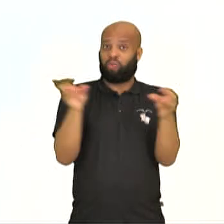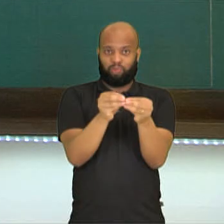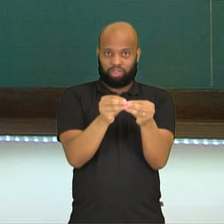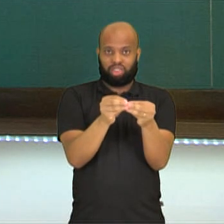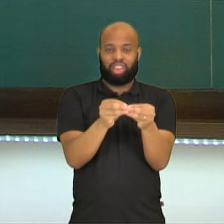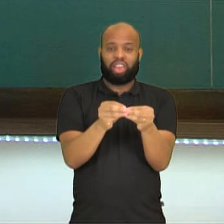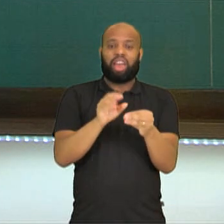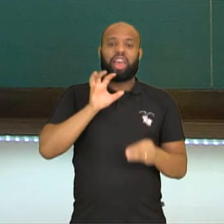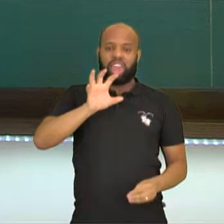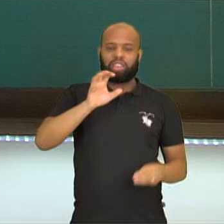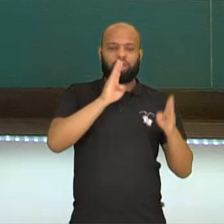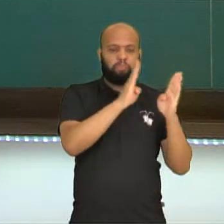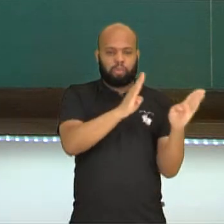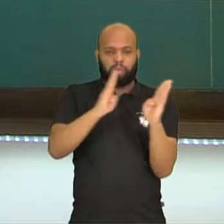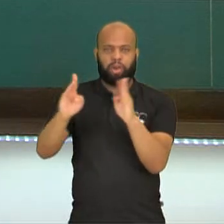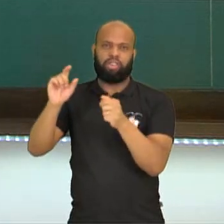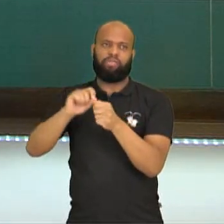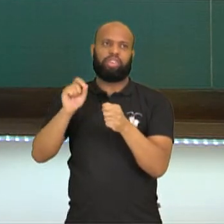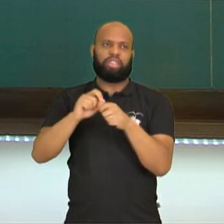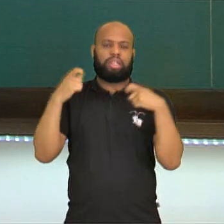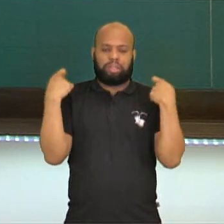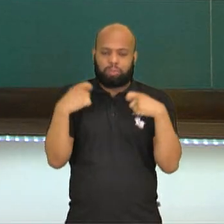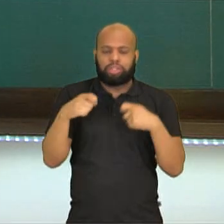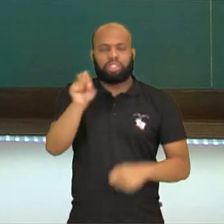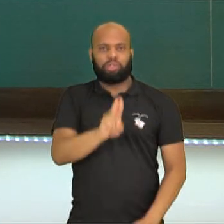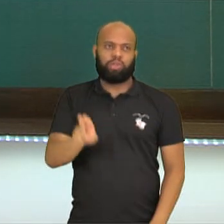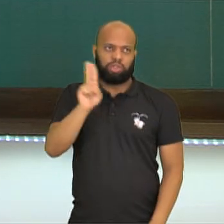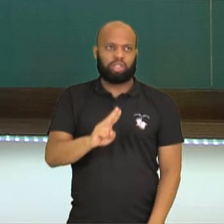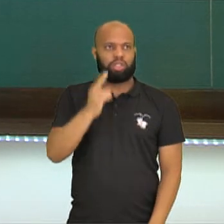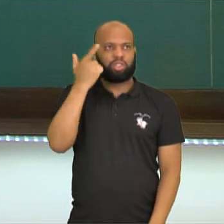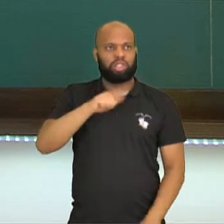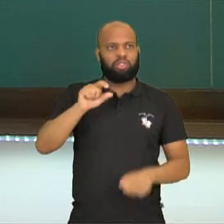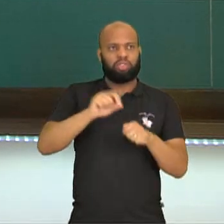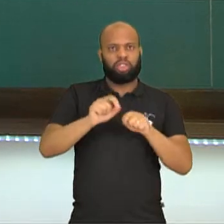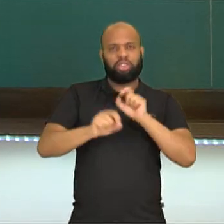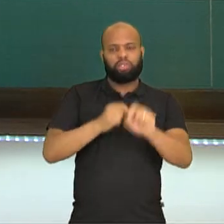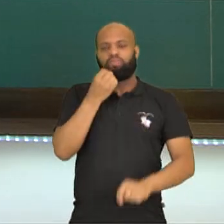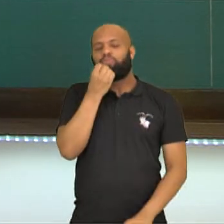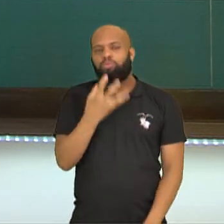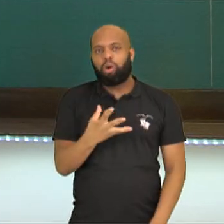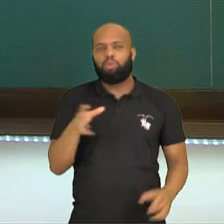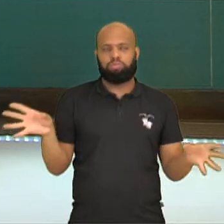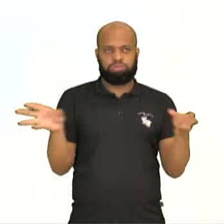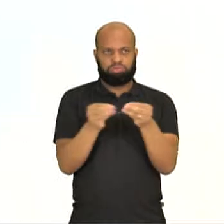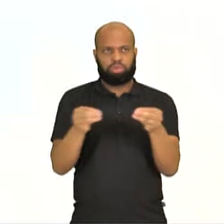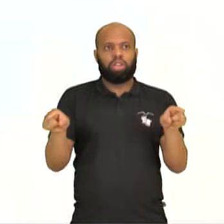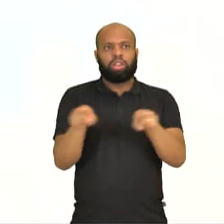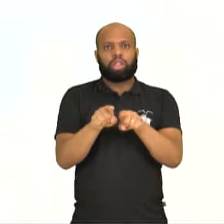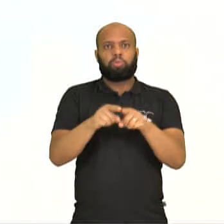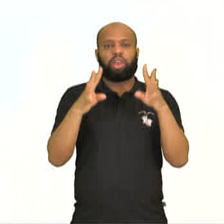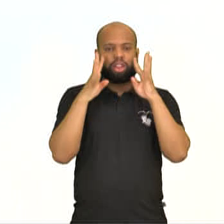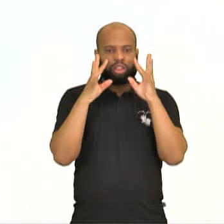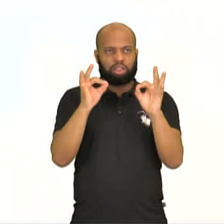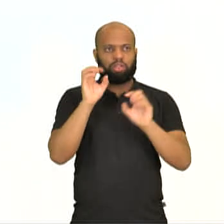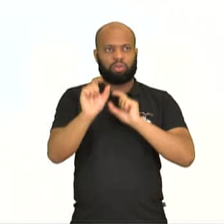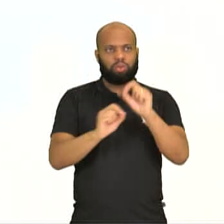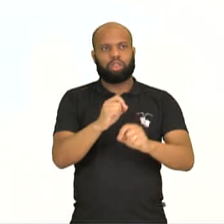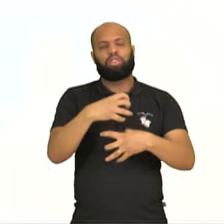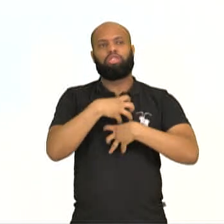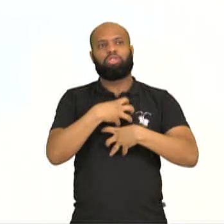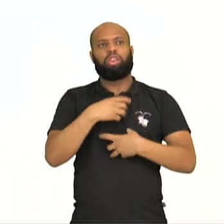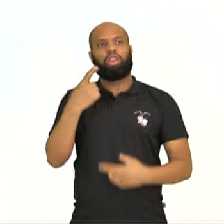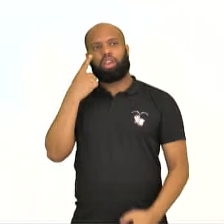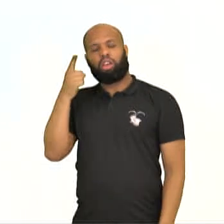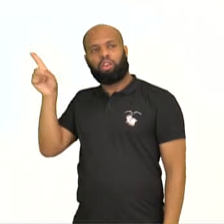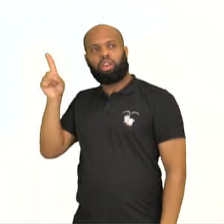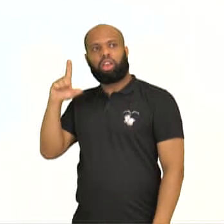esse o procedimento, né, que a gente deve adotar para fazer um bom resumo. Atentem ainda a nossa iconografia, né? Nós